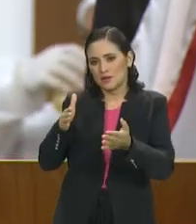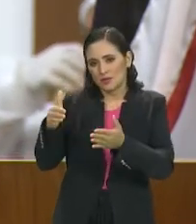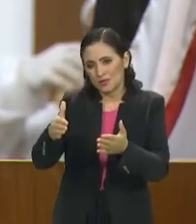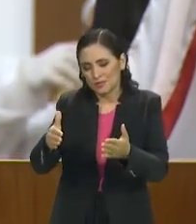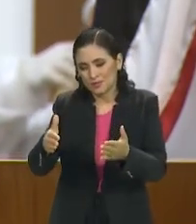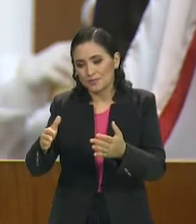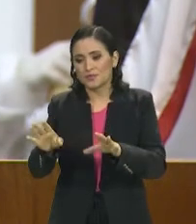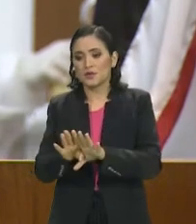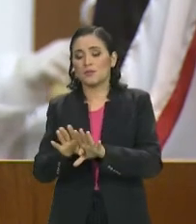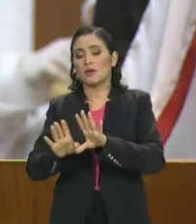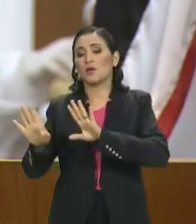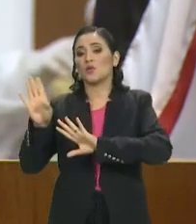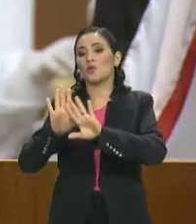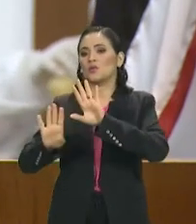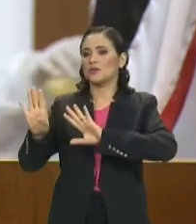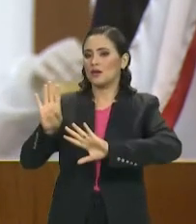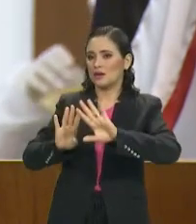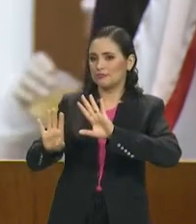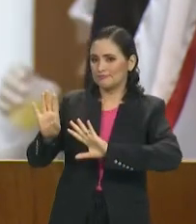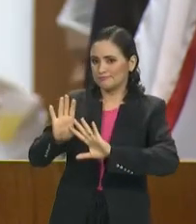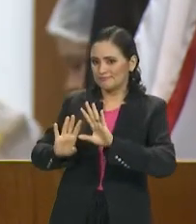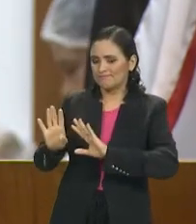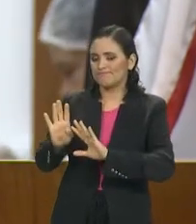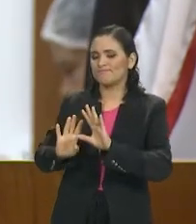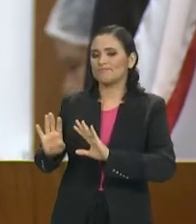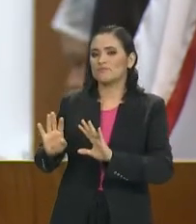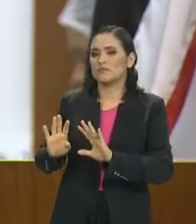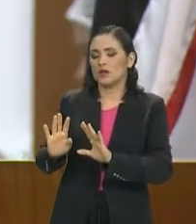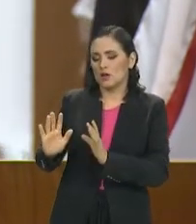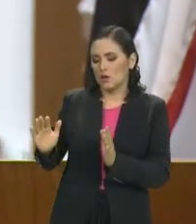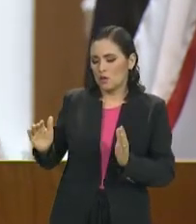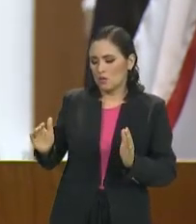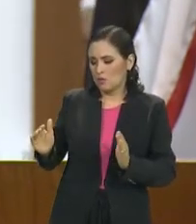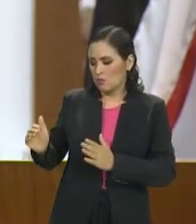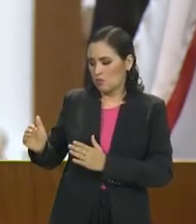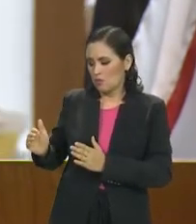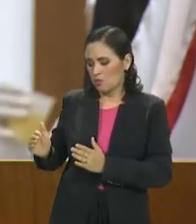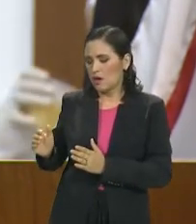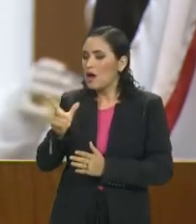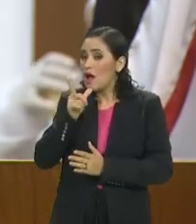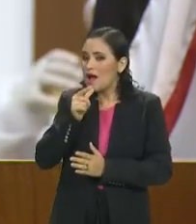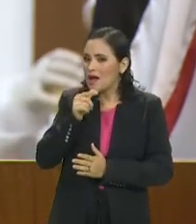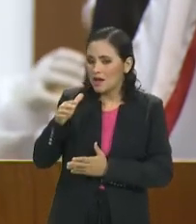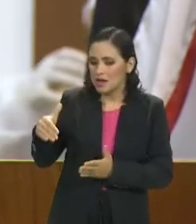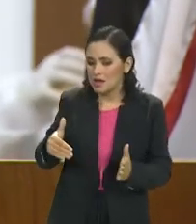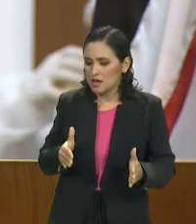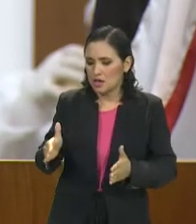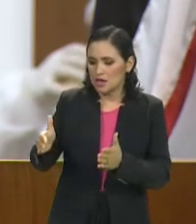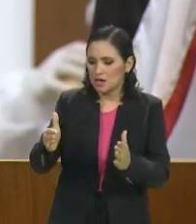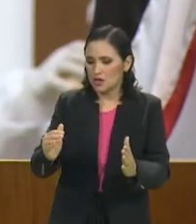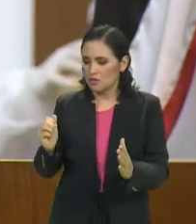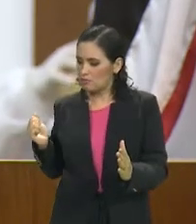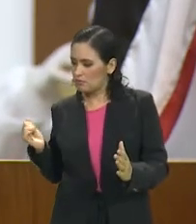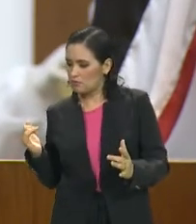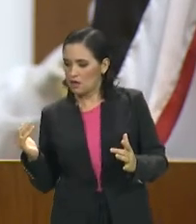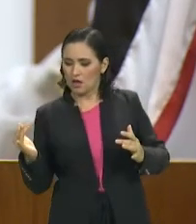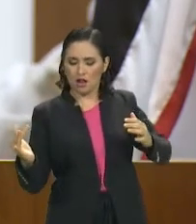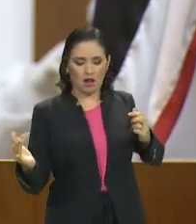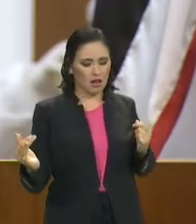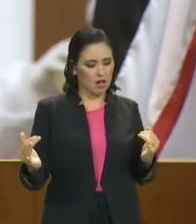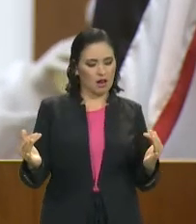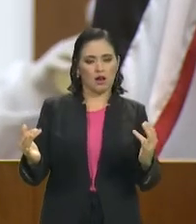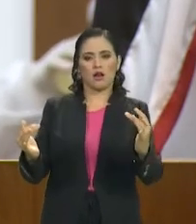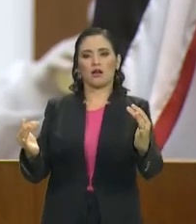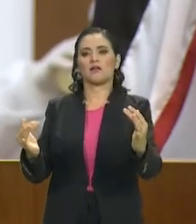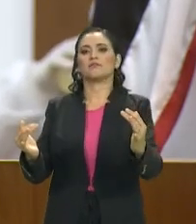áreas em torno dos rios. As áreas preservadas, elas melhoram e fazem com que